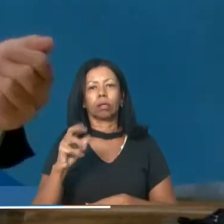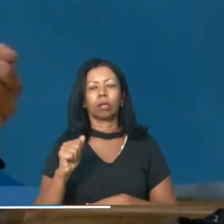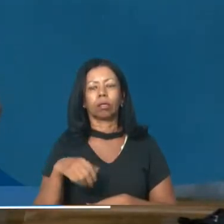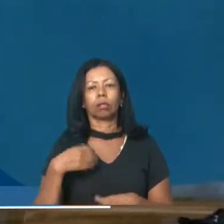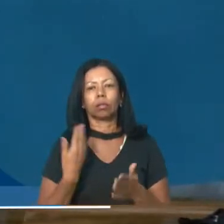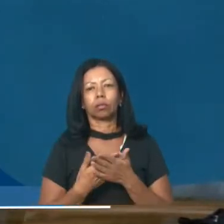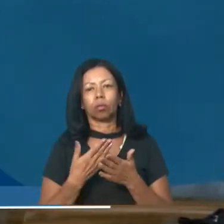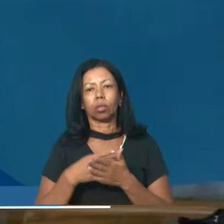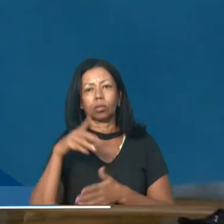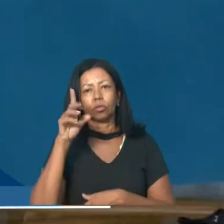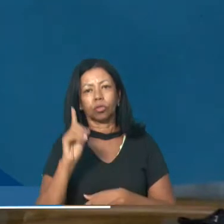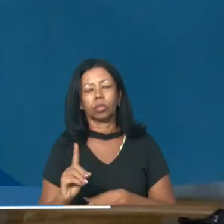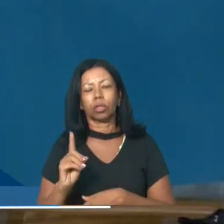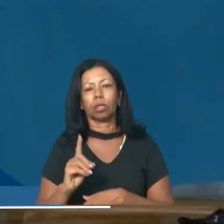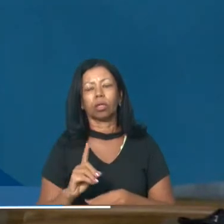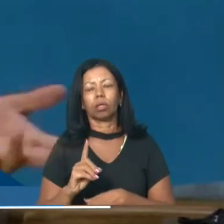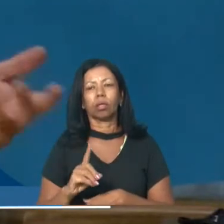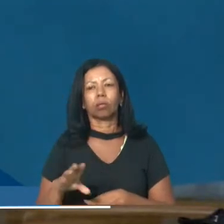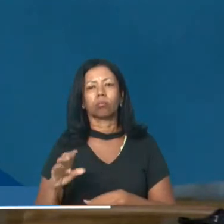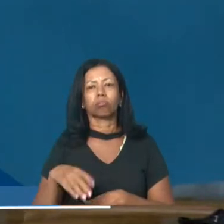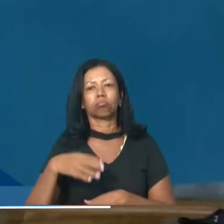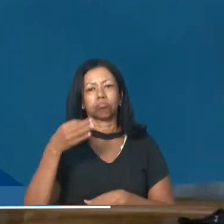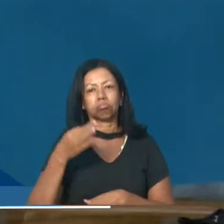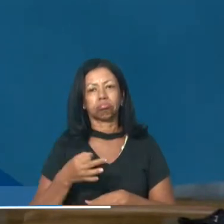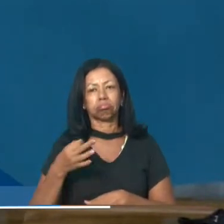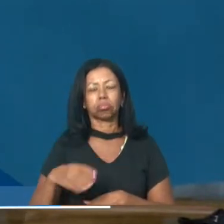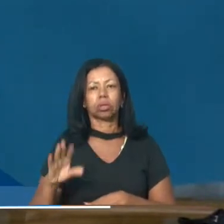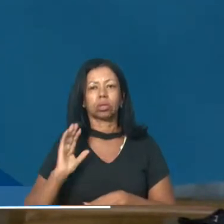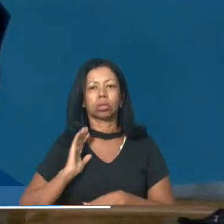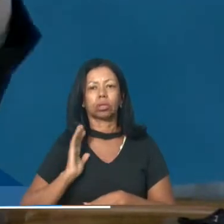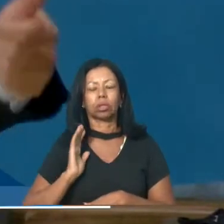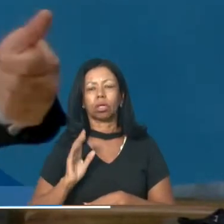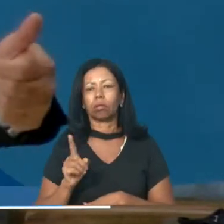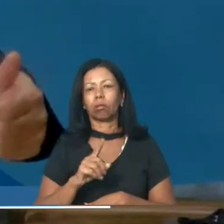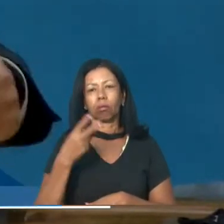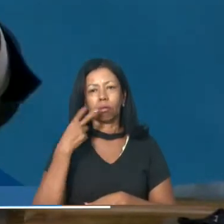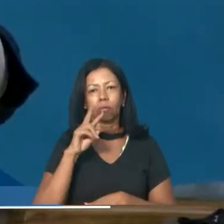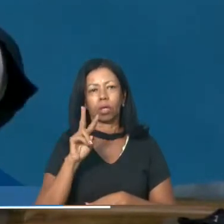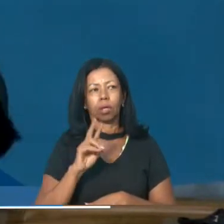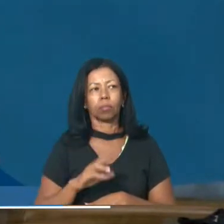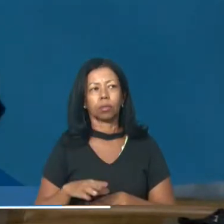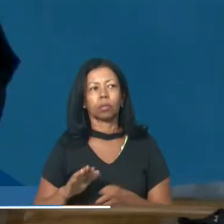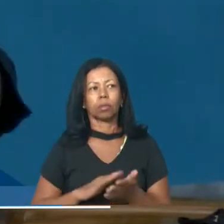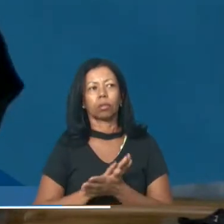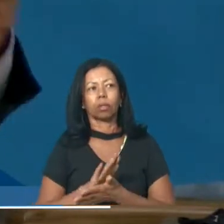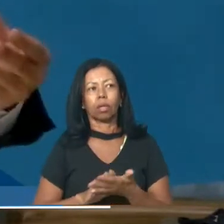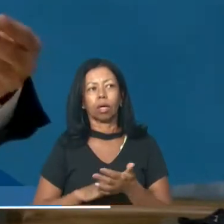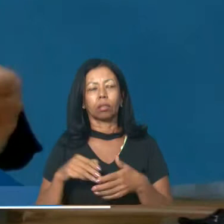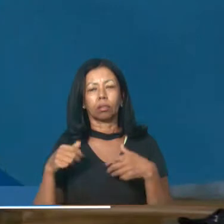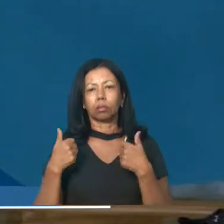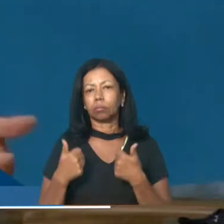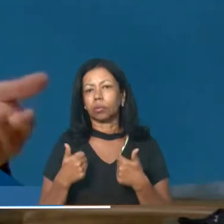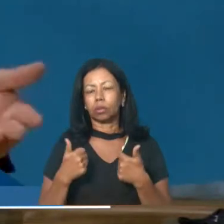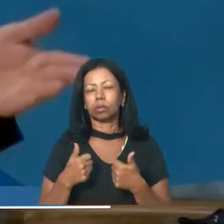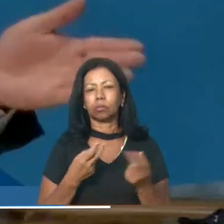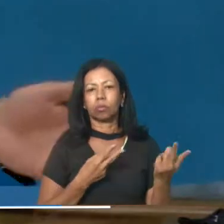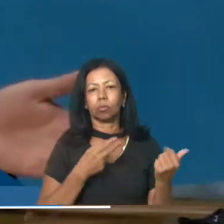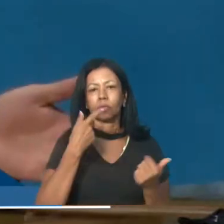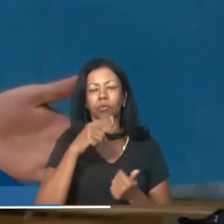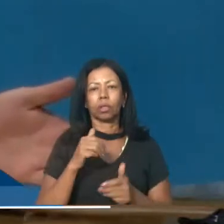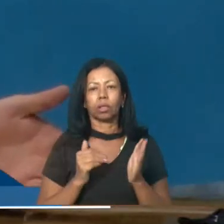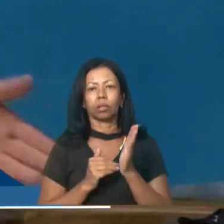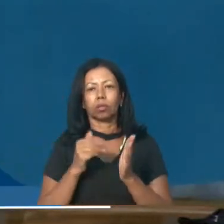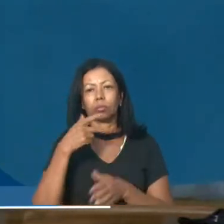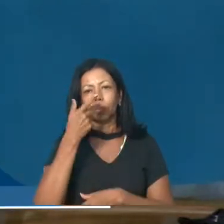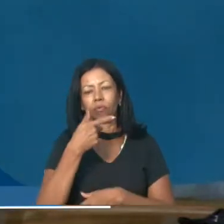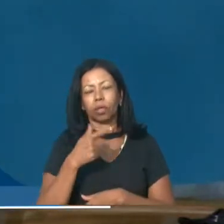autistas regulamentados no município. Só vemos prejuízo para a cidade. Não temos cuidadores, não temos nada de positivo. Como eu disse na última